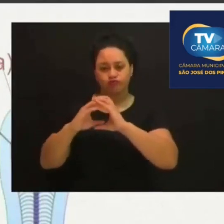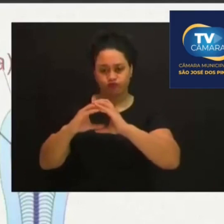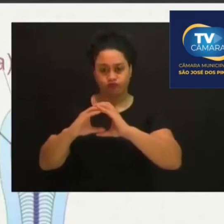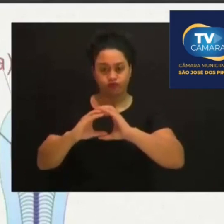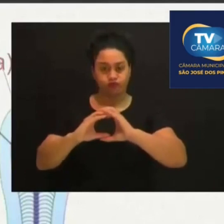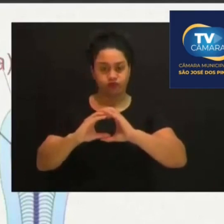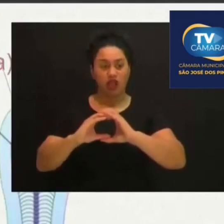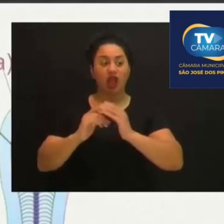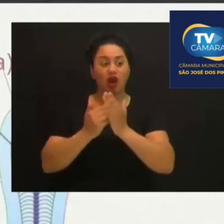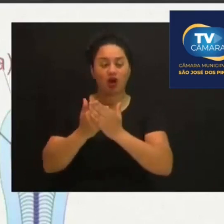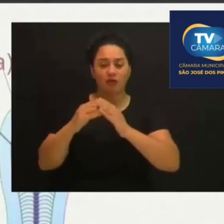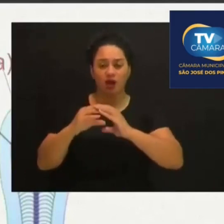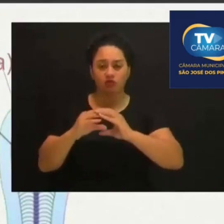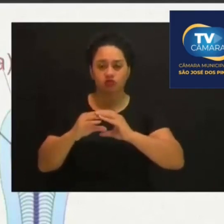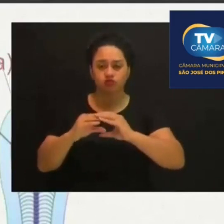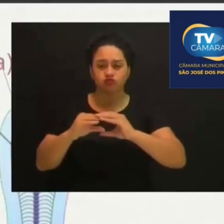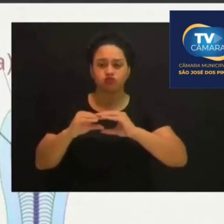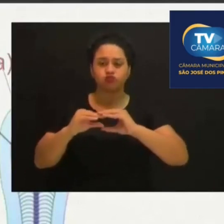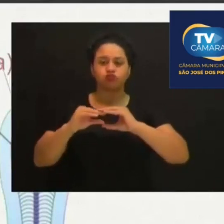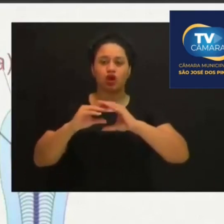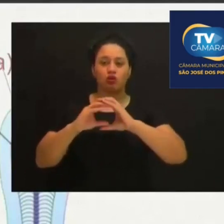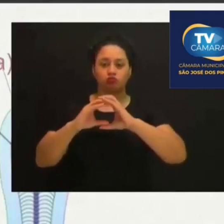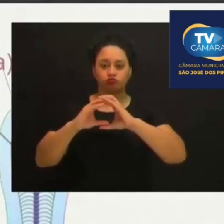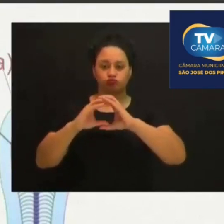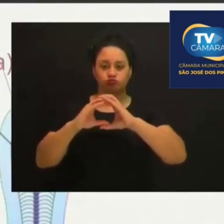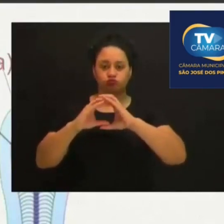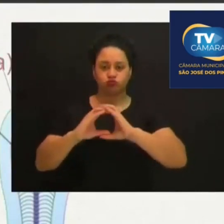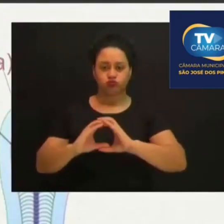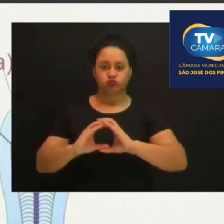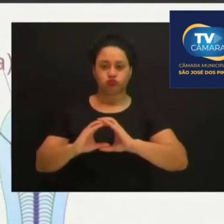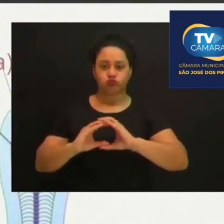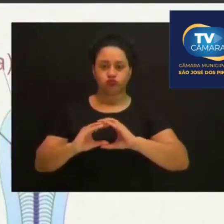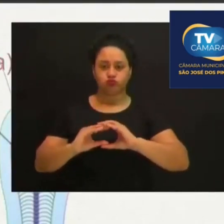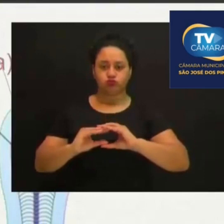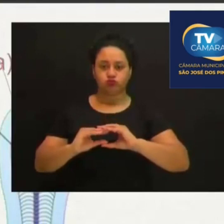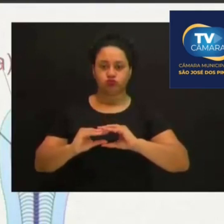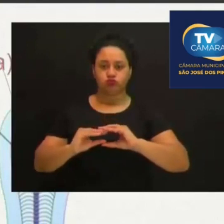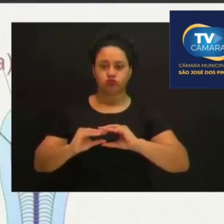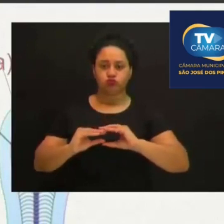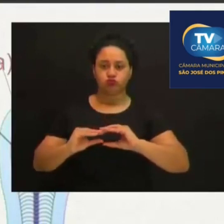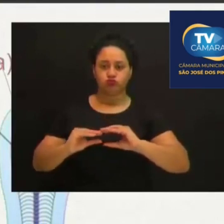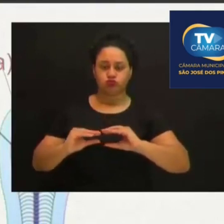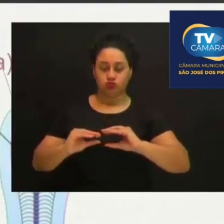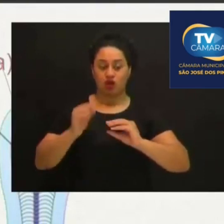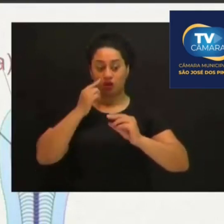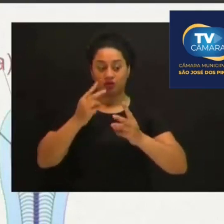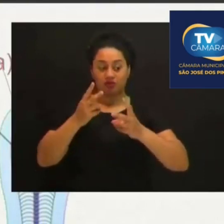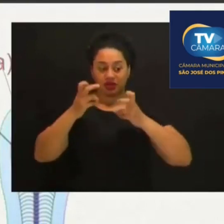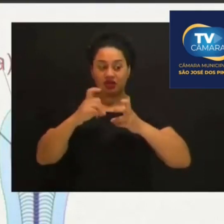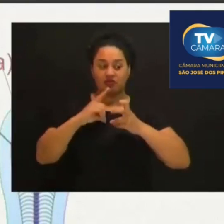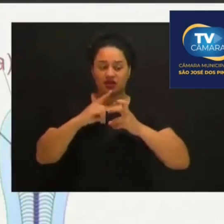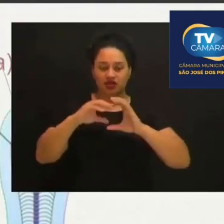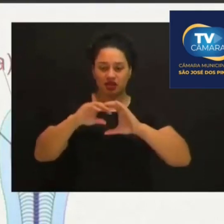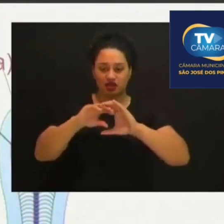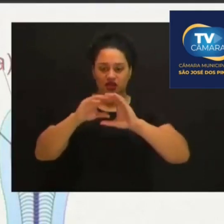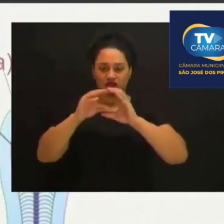ele começa a ter uma forma mais alongada. Existe uma linha primitiva. Vejam que existe uma extremidade cranial, uma